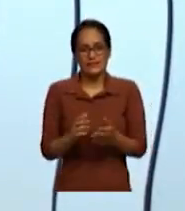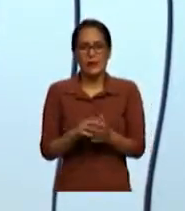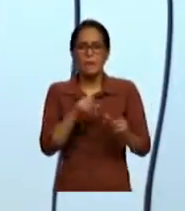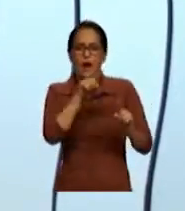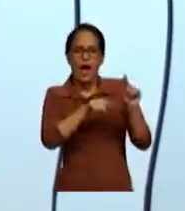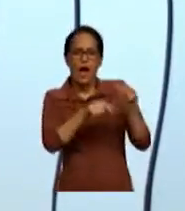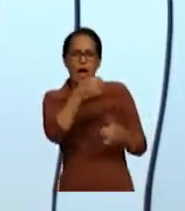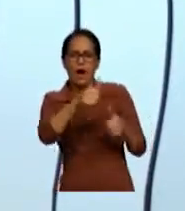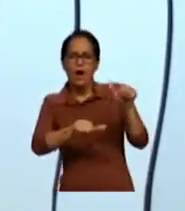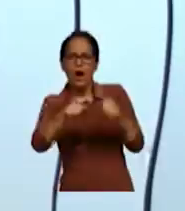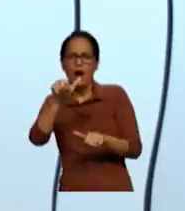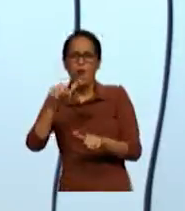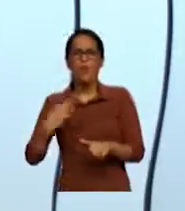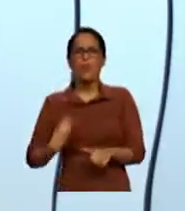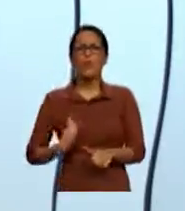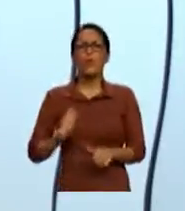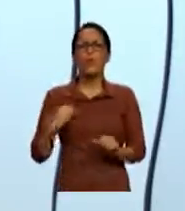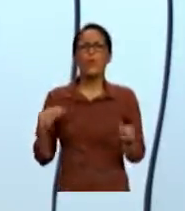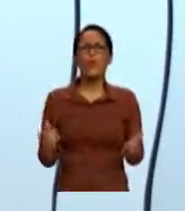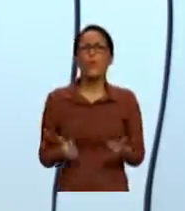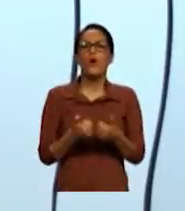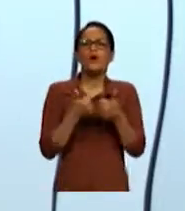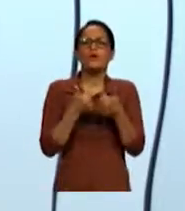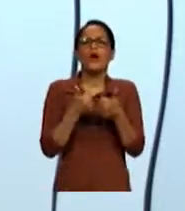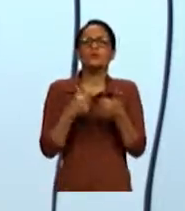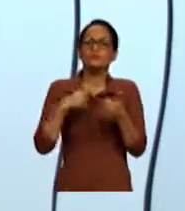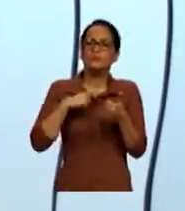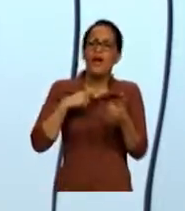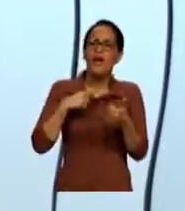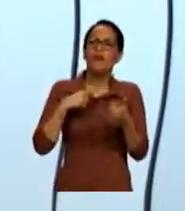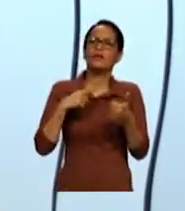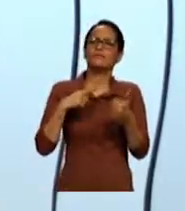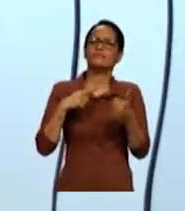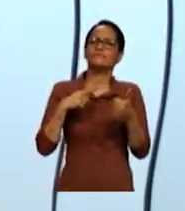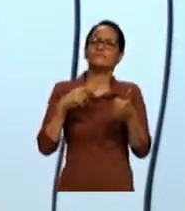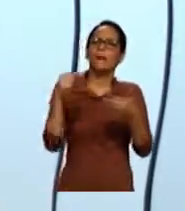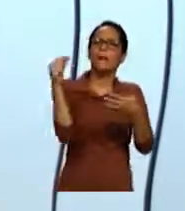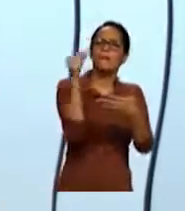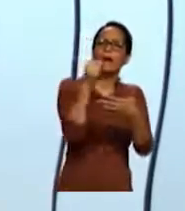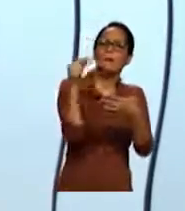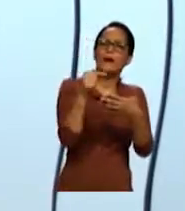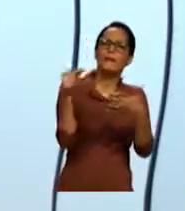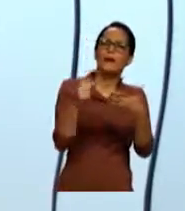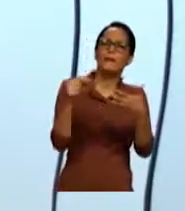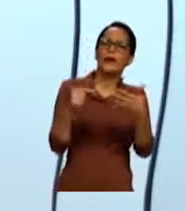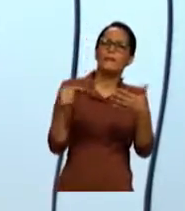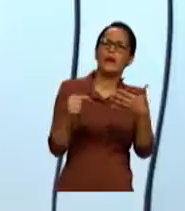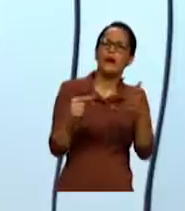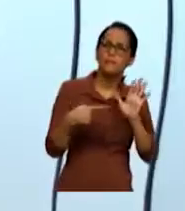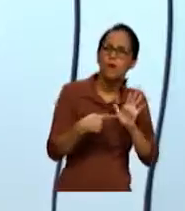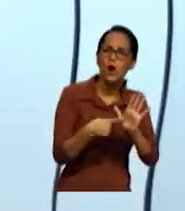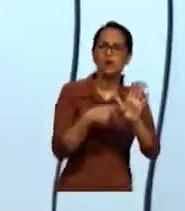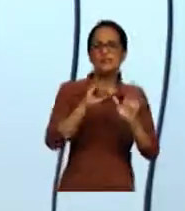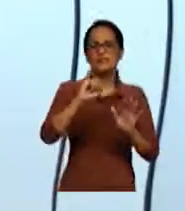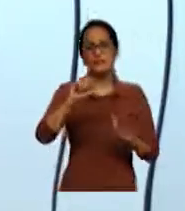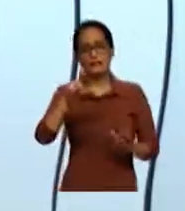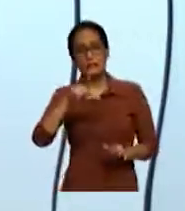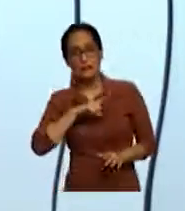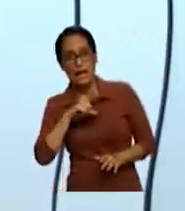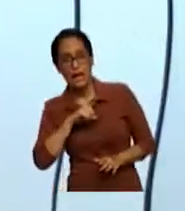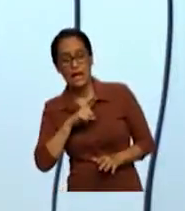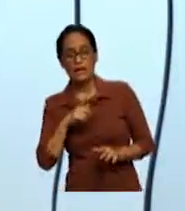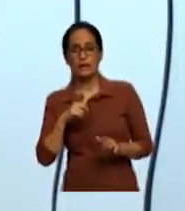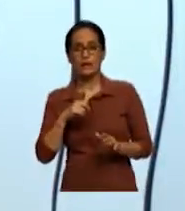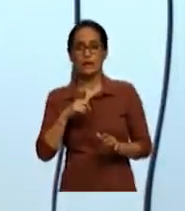qualidade de vida, eu tenho vários índices que vão nos auxiliar e vão ter esses indicadores. Índice